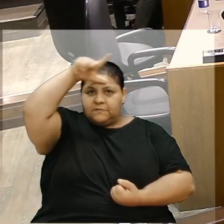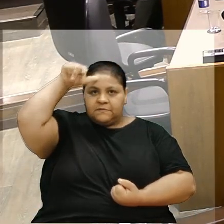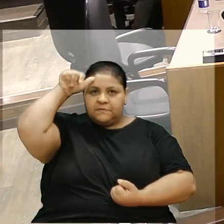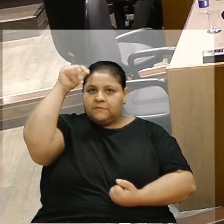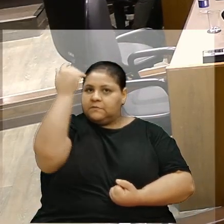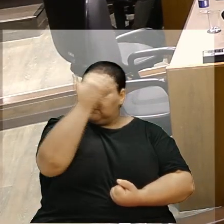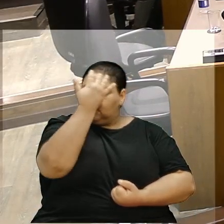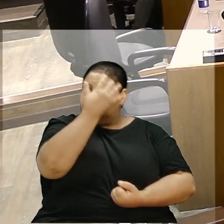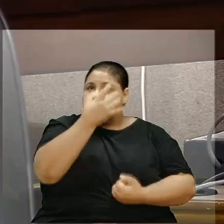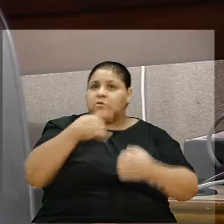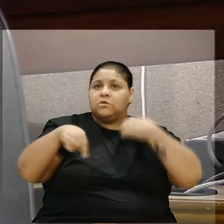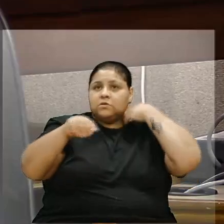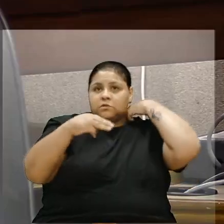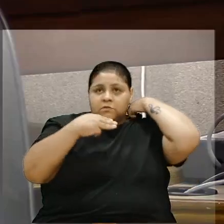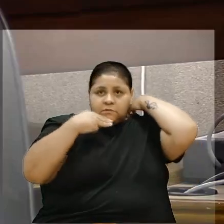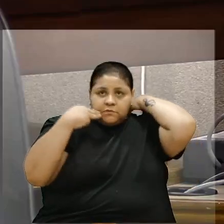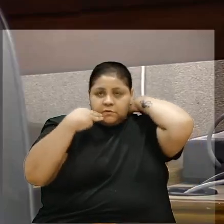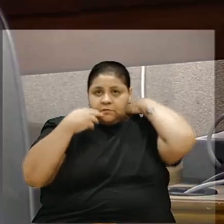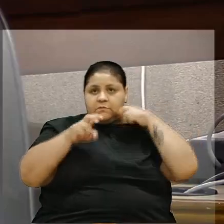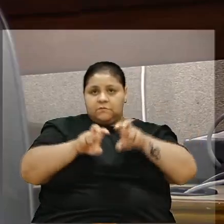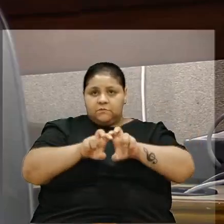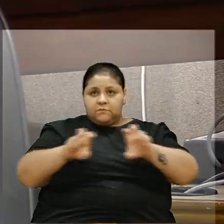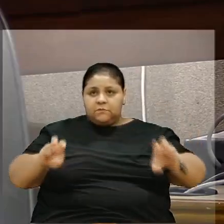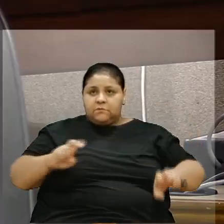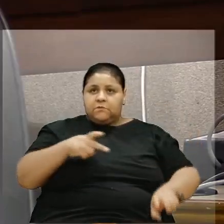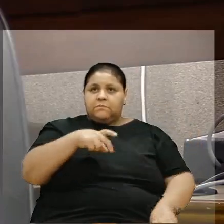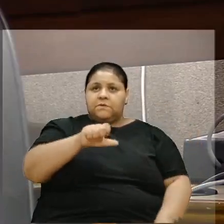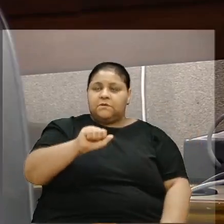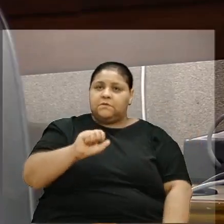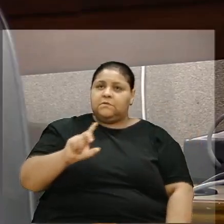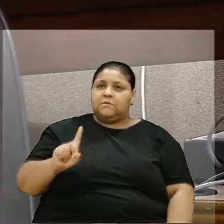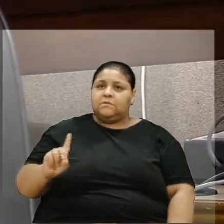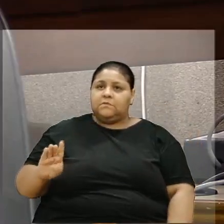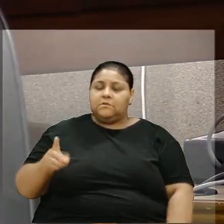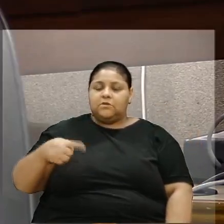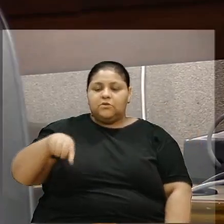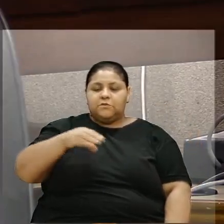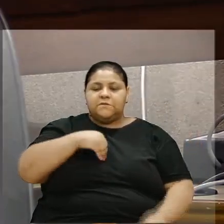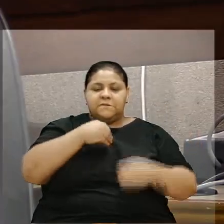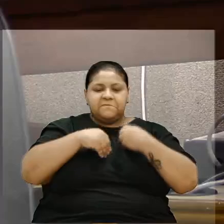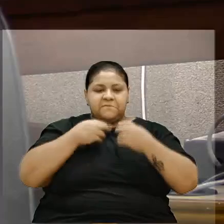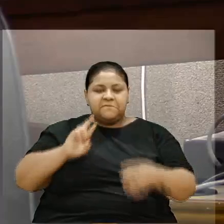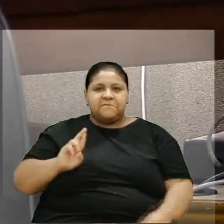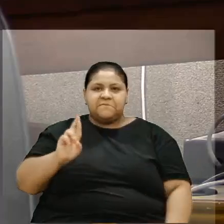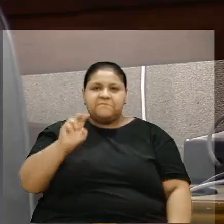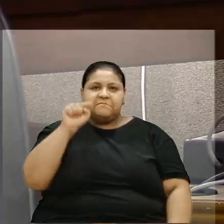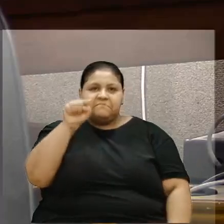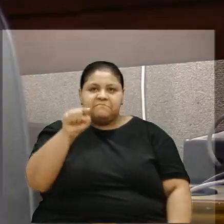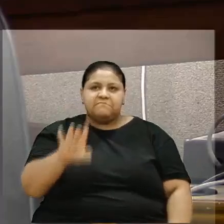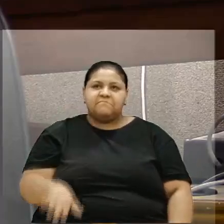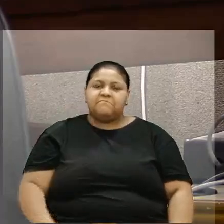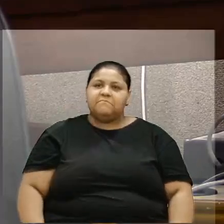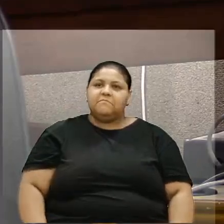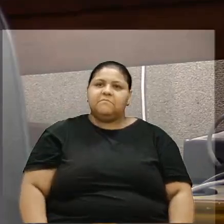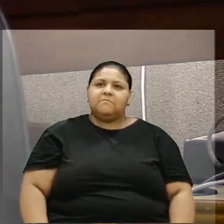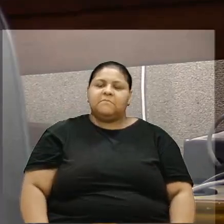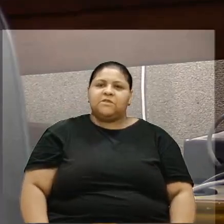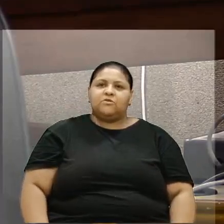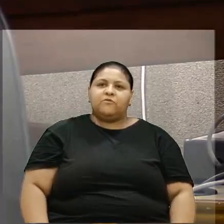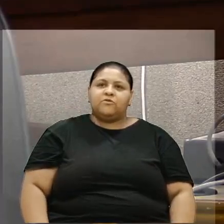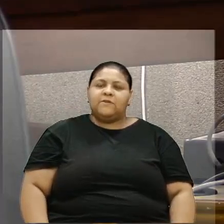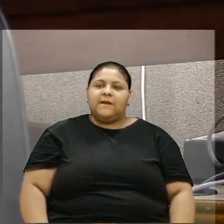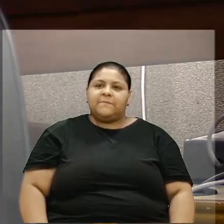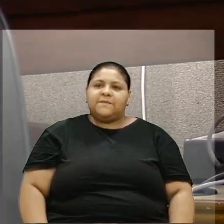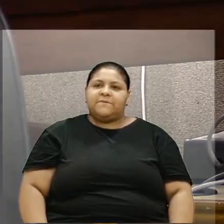Nós, né, Mari, o bancado do PSDB, nos sentimos bem representados por você. E que for preciso, nós